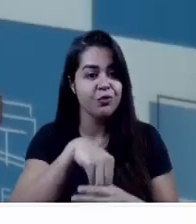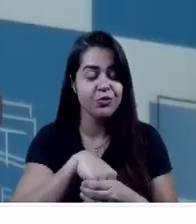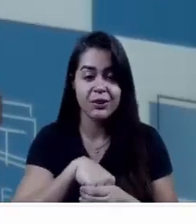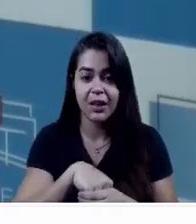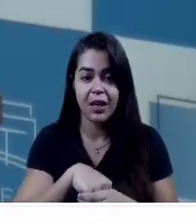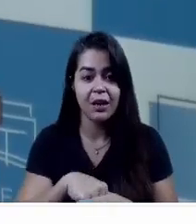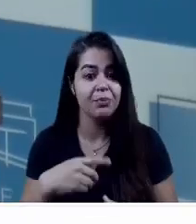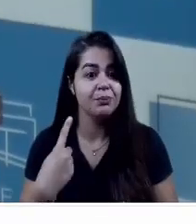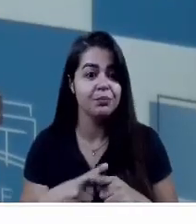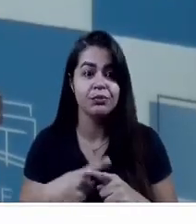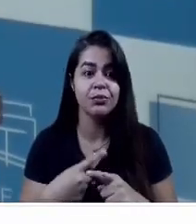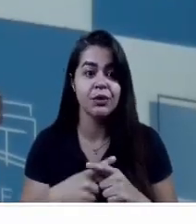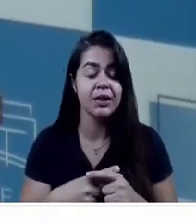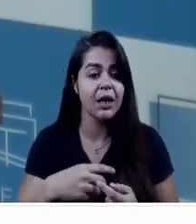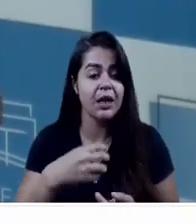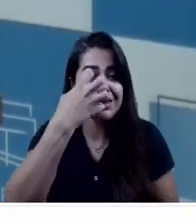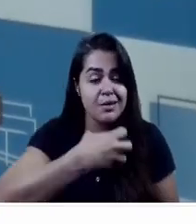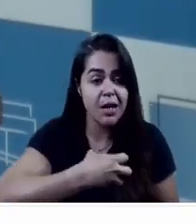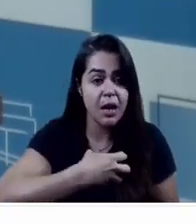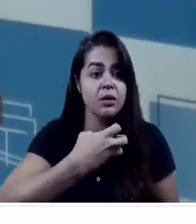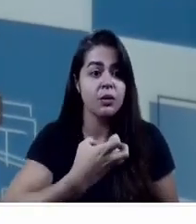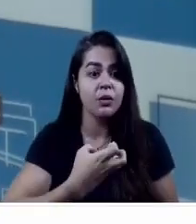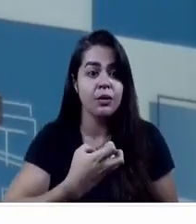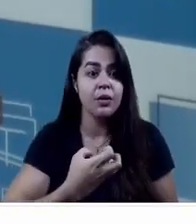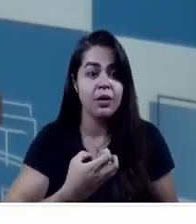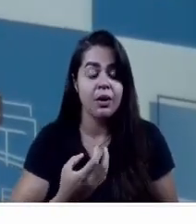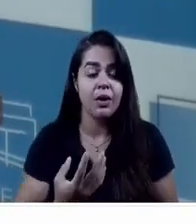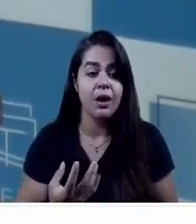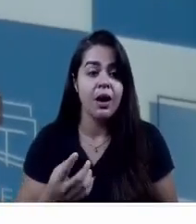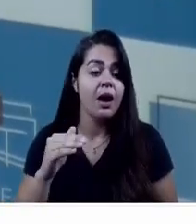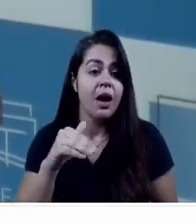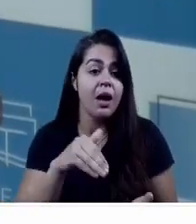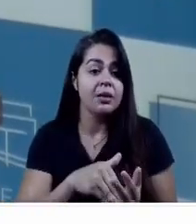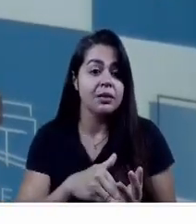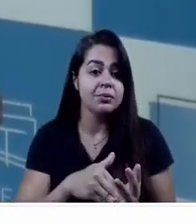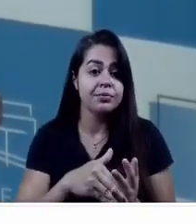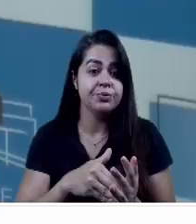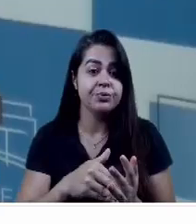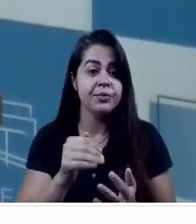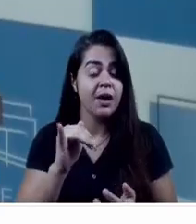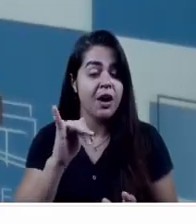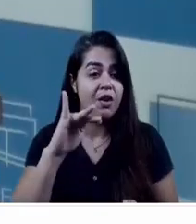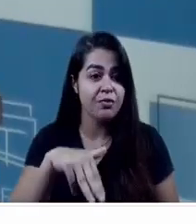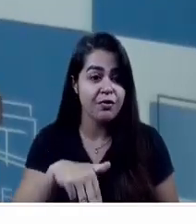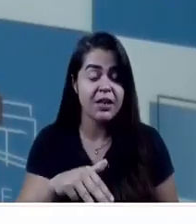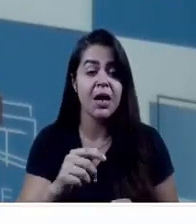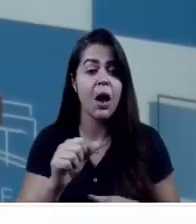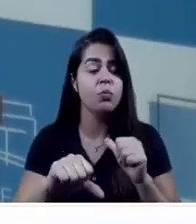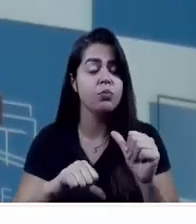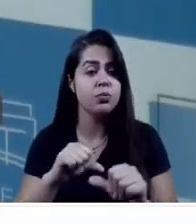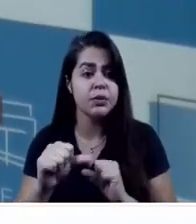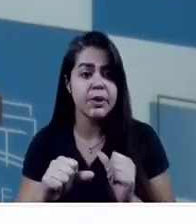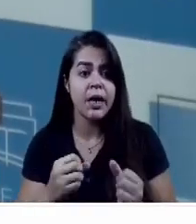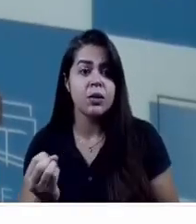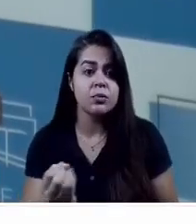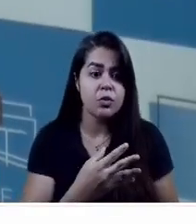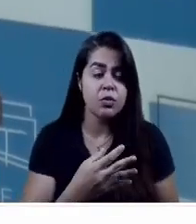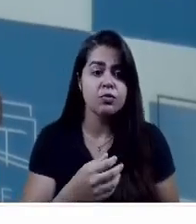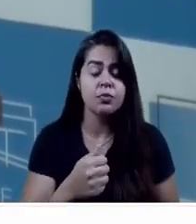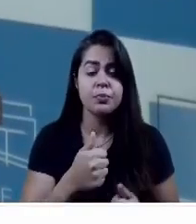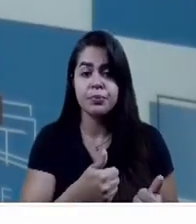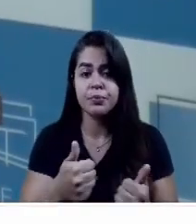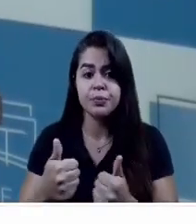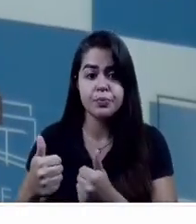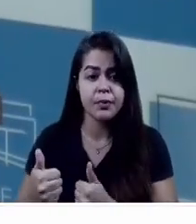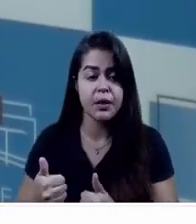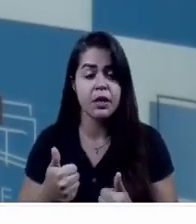e não leva até o final essa necessidade de renovação dos serviços da nossa cidade. É